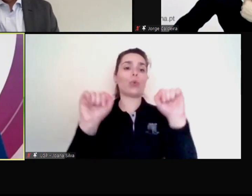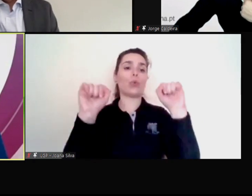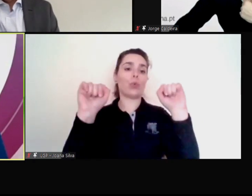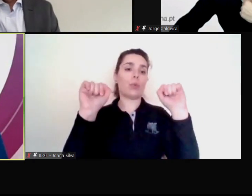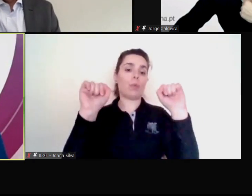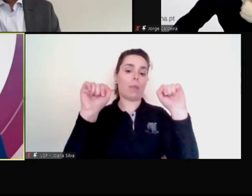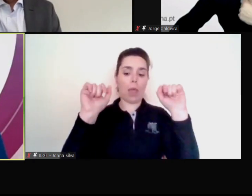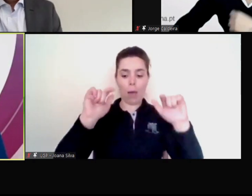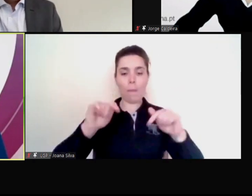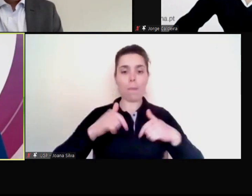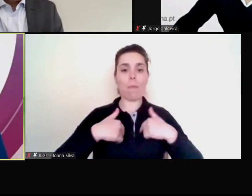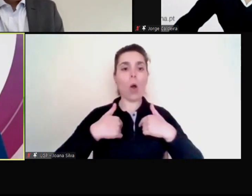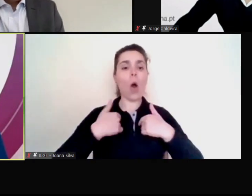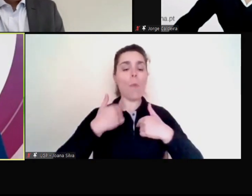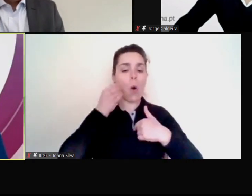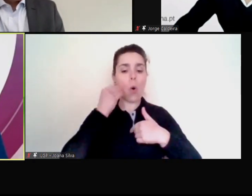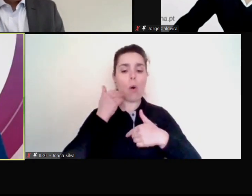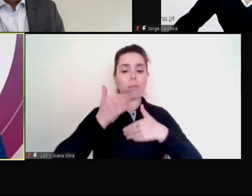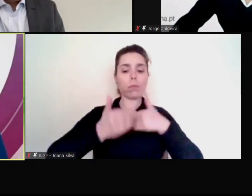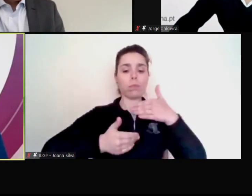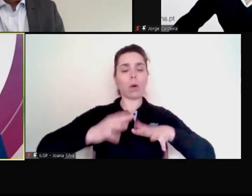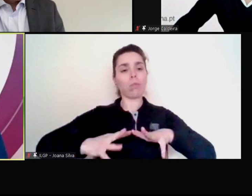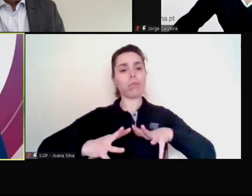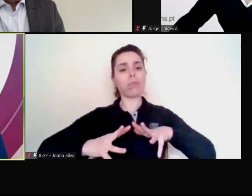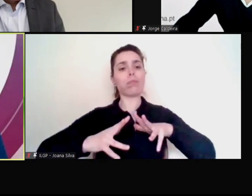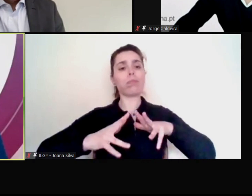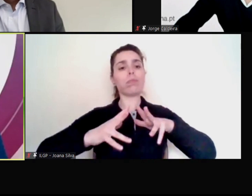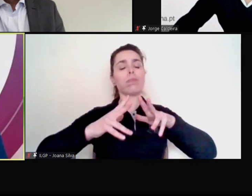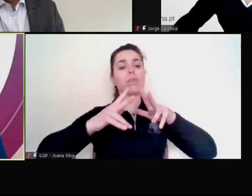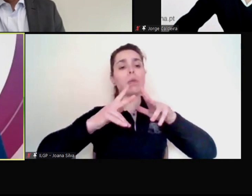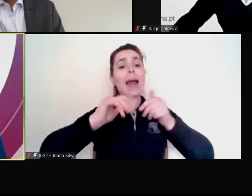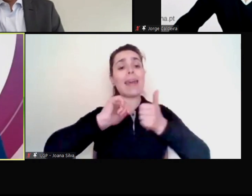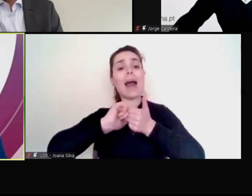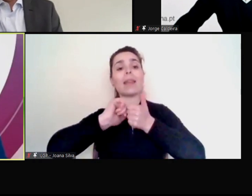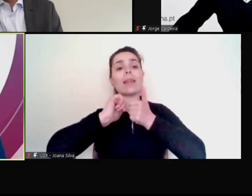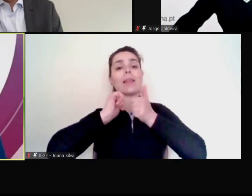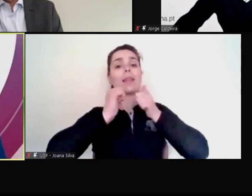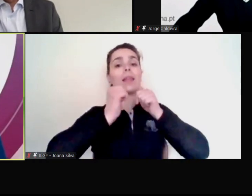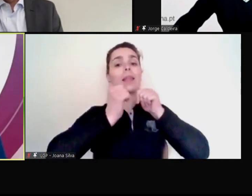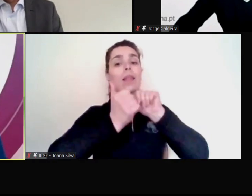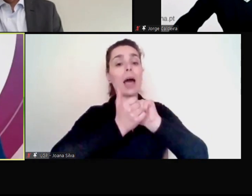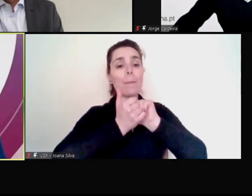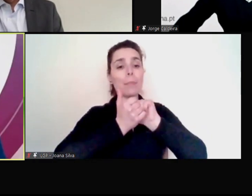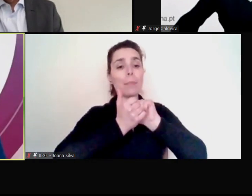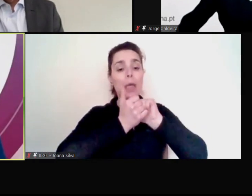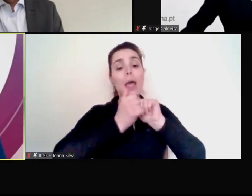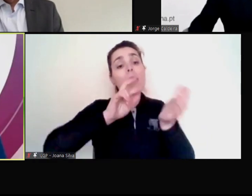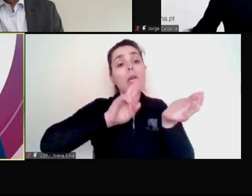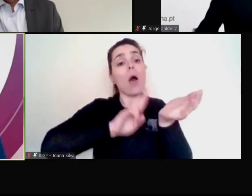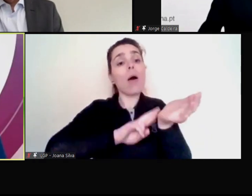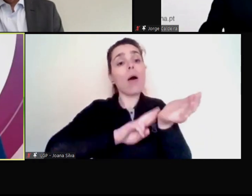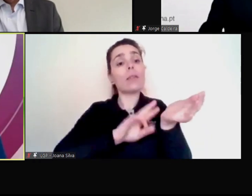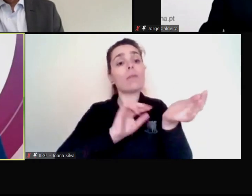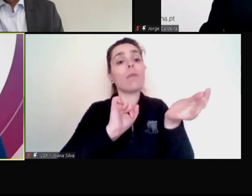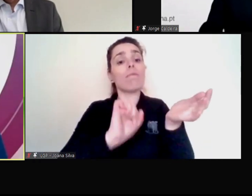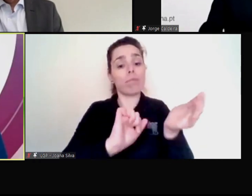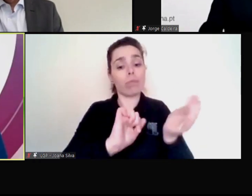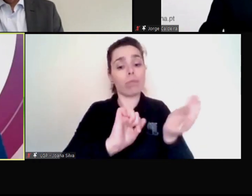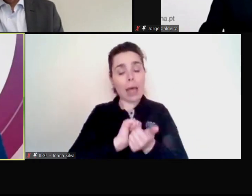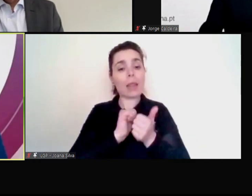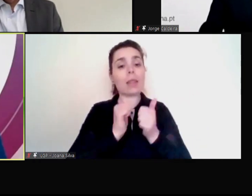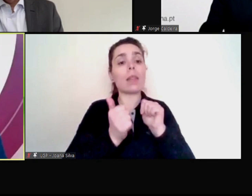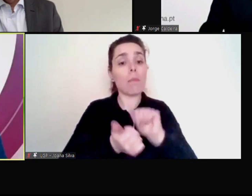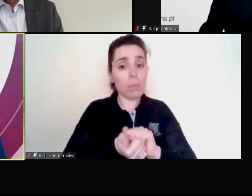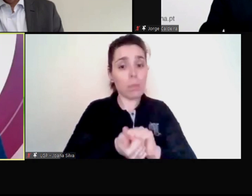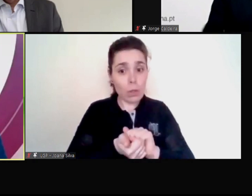forma como progride na aprendizagem, adaptando ao seu estilo pessoal e ao seu ritmo. Isto é, o